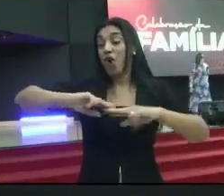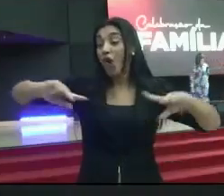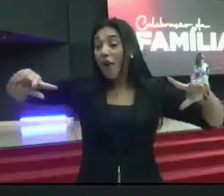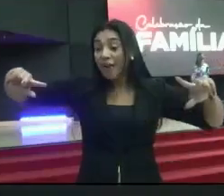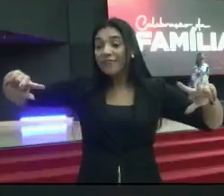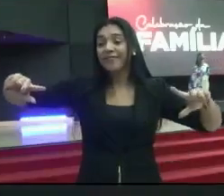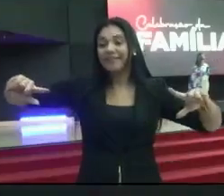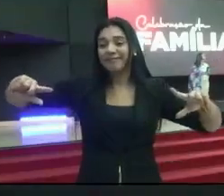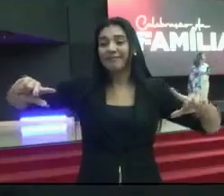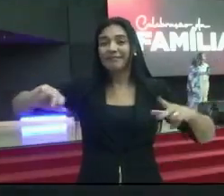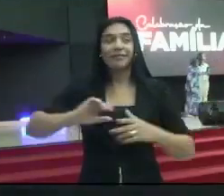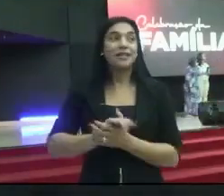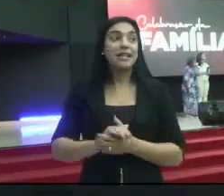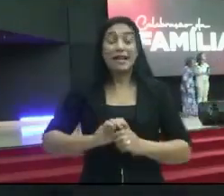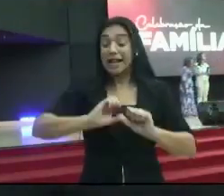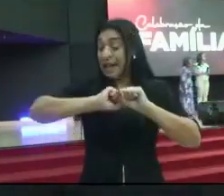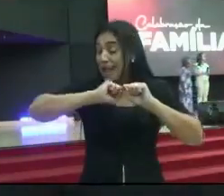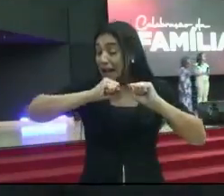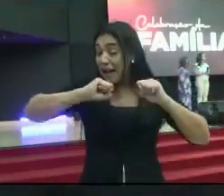coisas